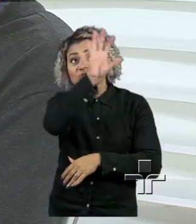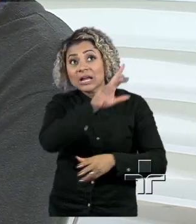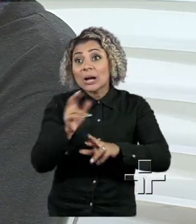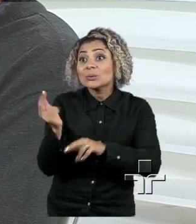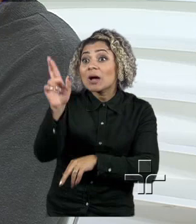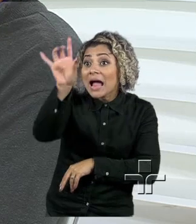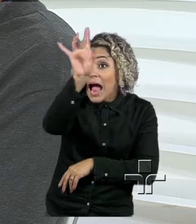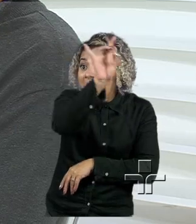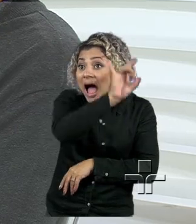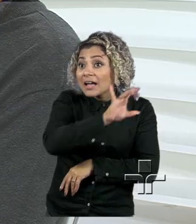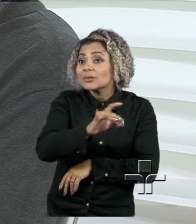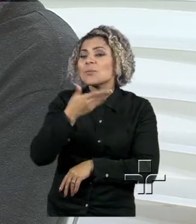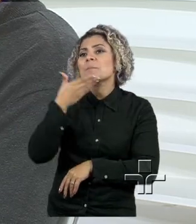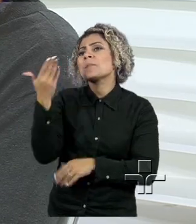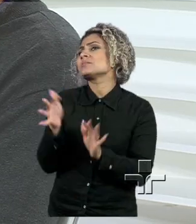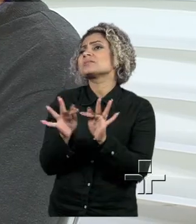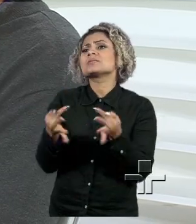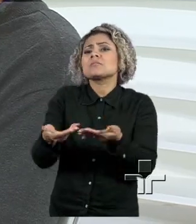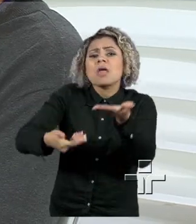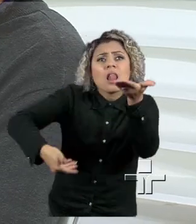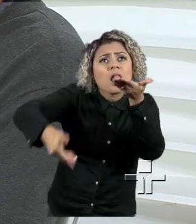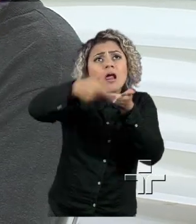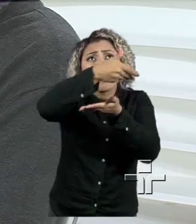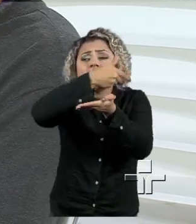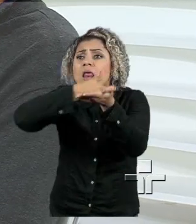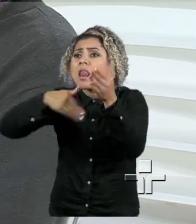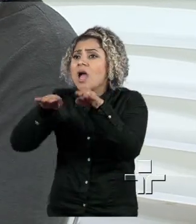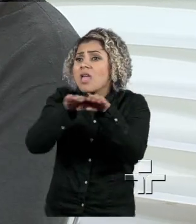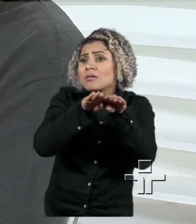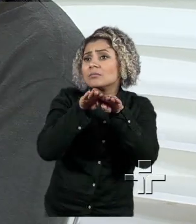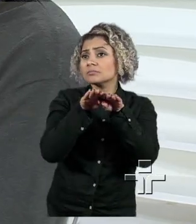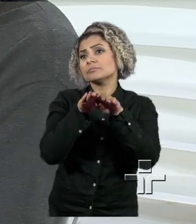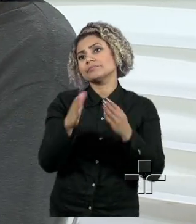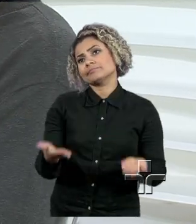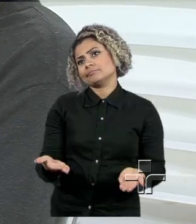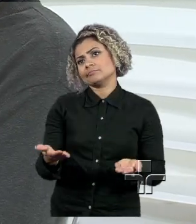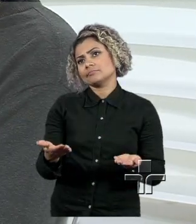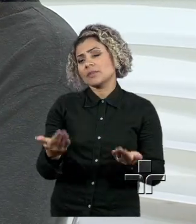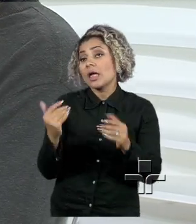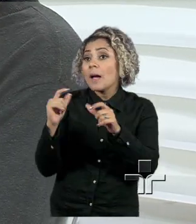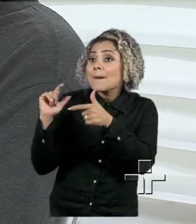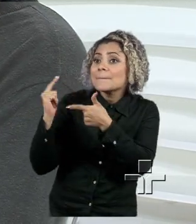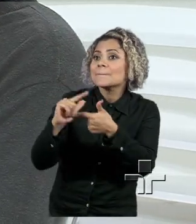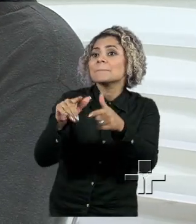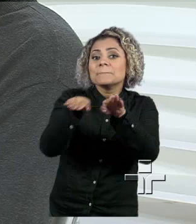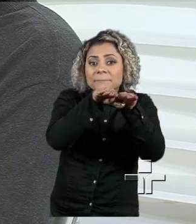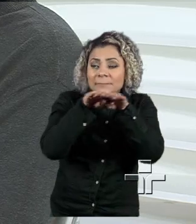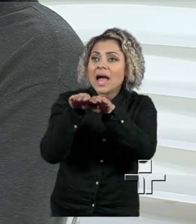fosse uma relação mais simples, mais uniforme, eu acho que seria